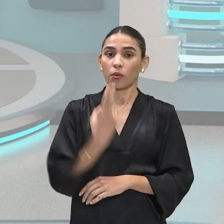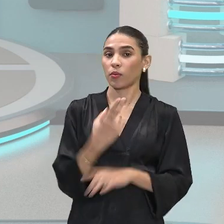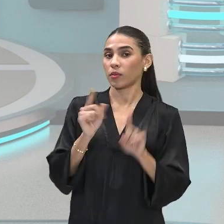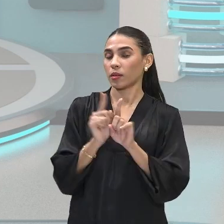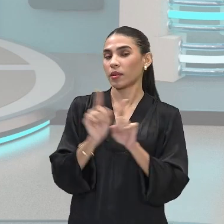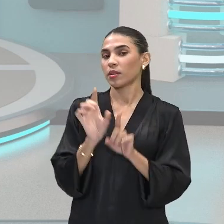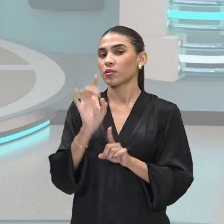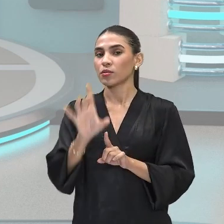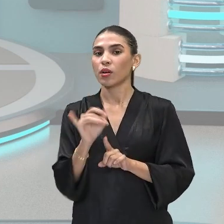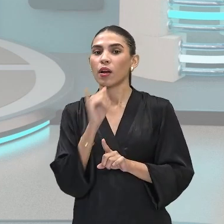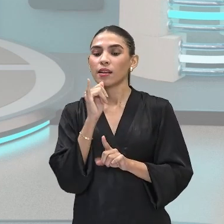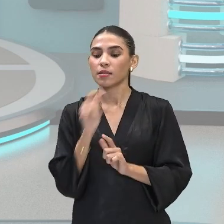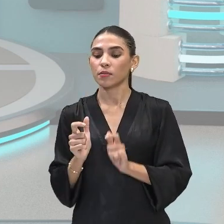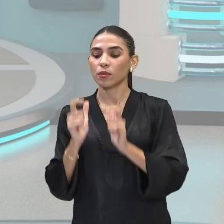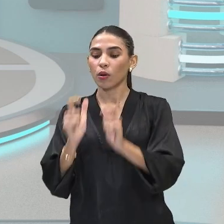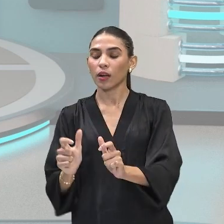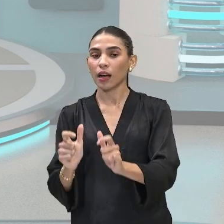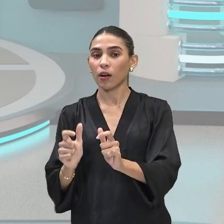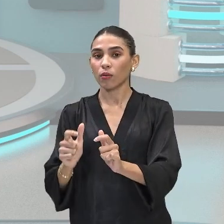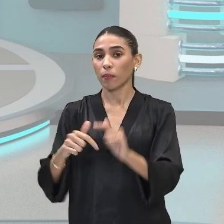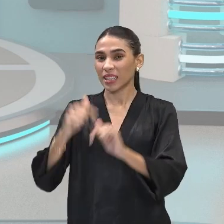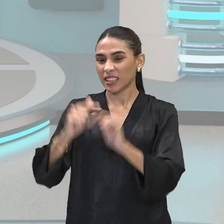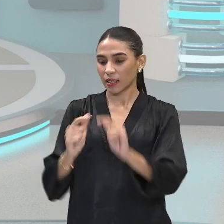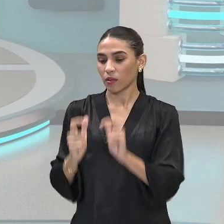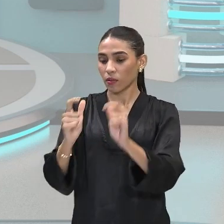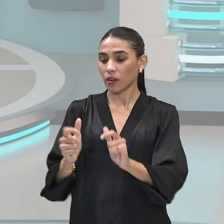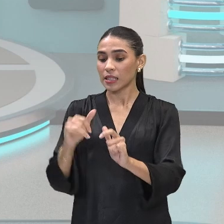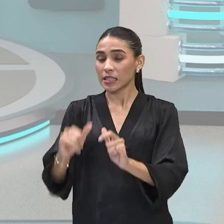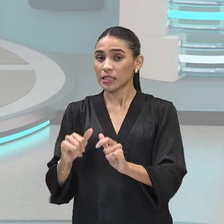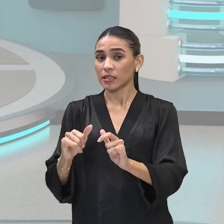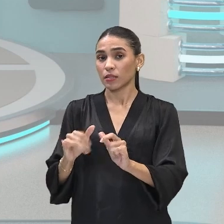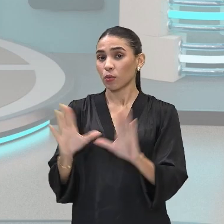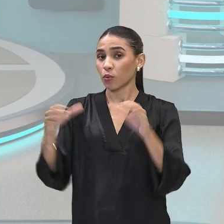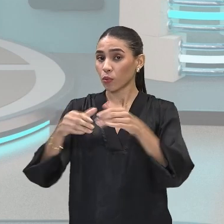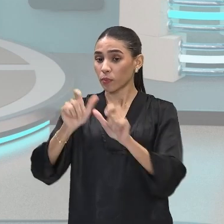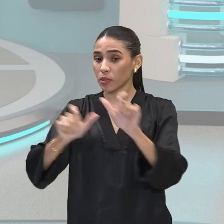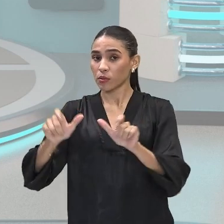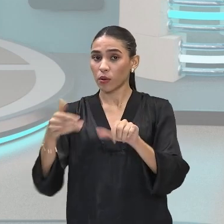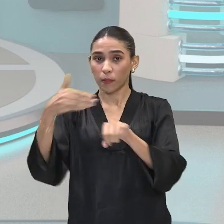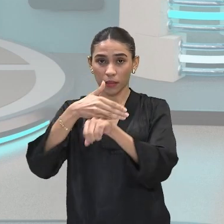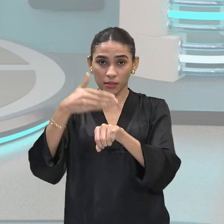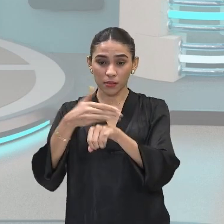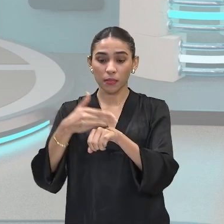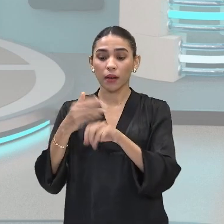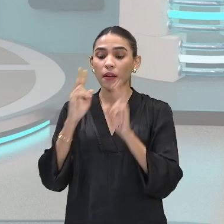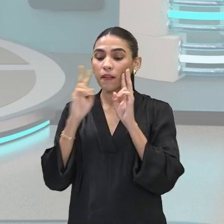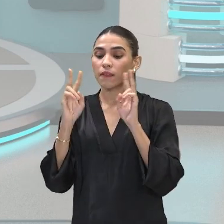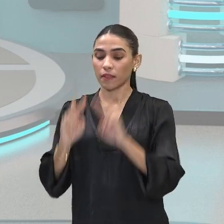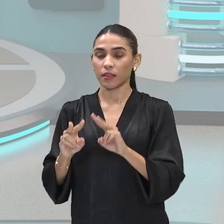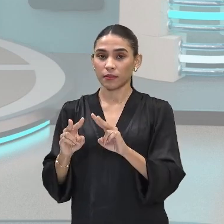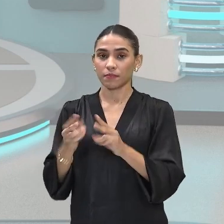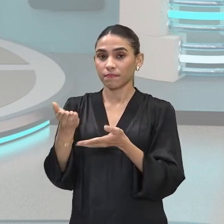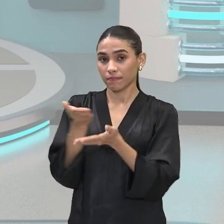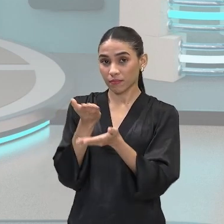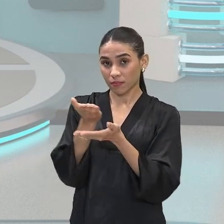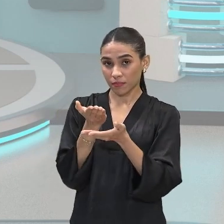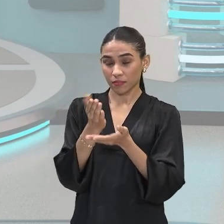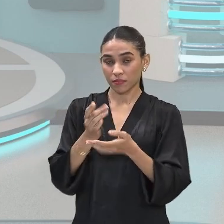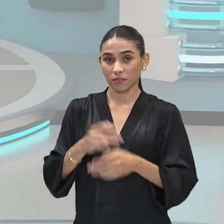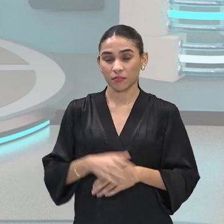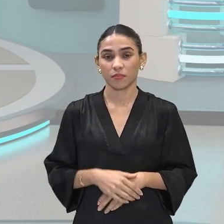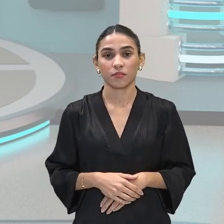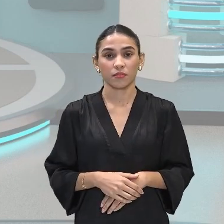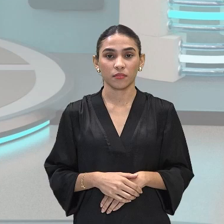vai funcionar a instalação se a plateia participar, se o público estiver aberto a interagir com